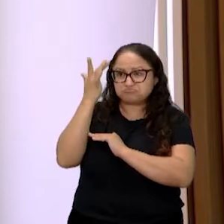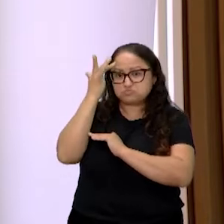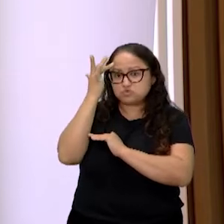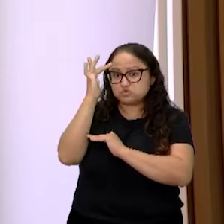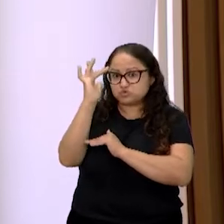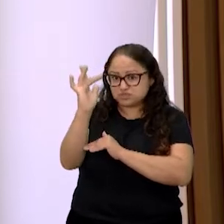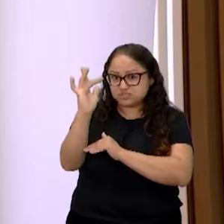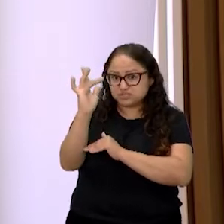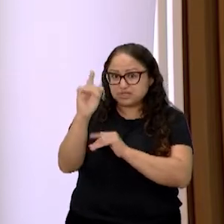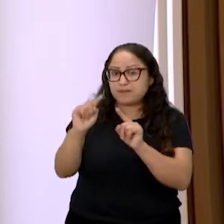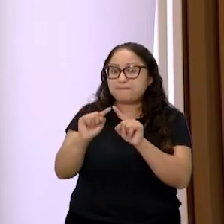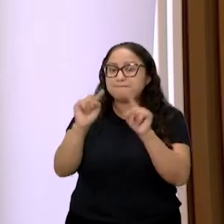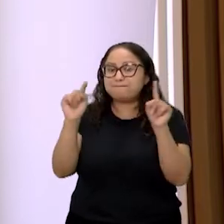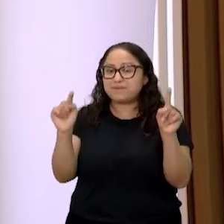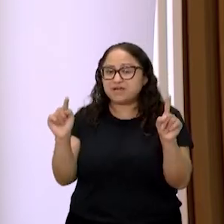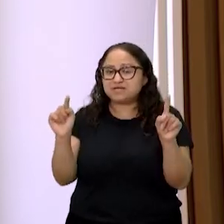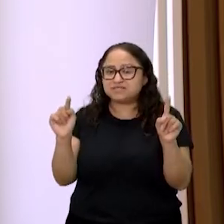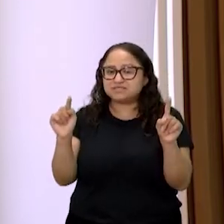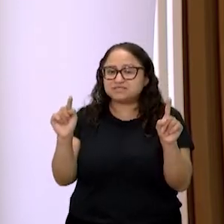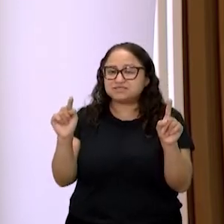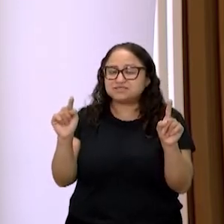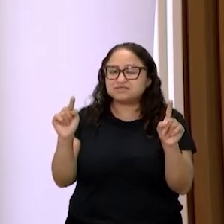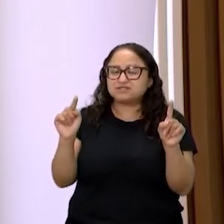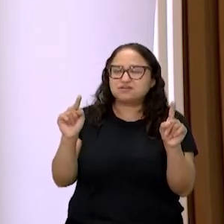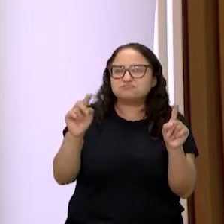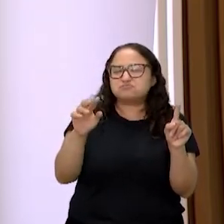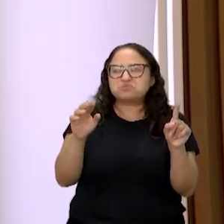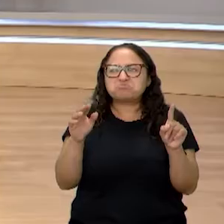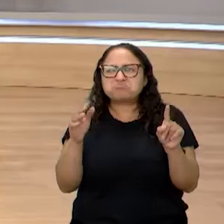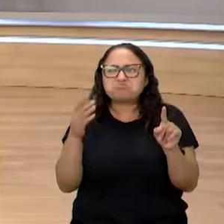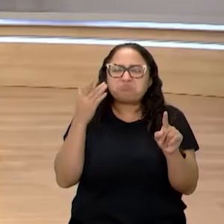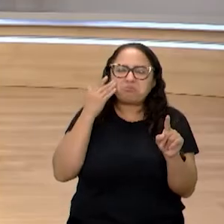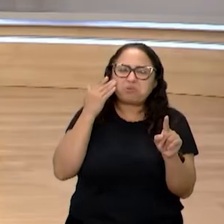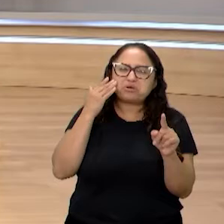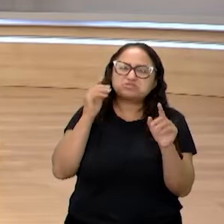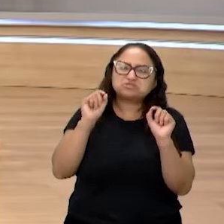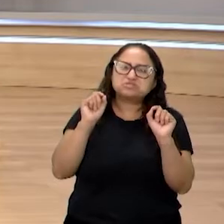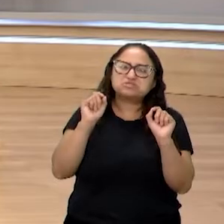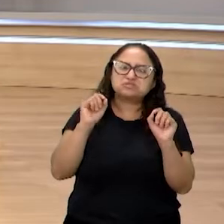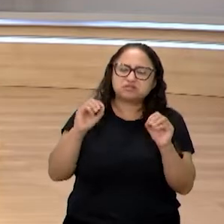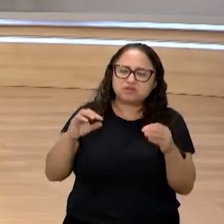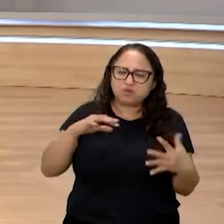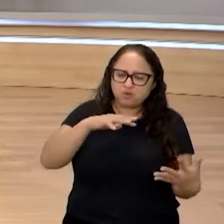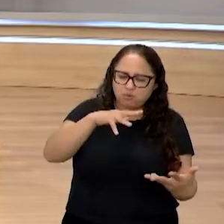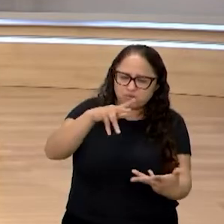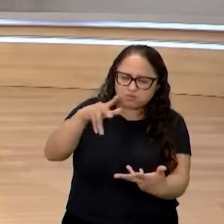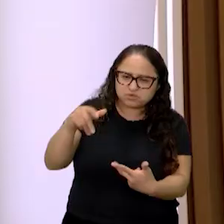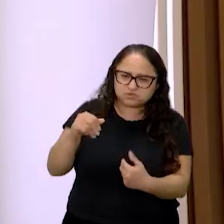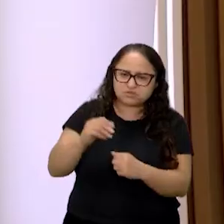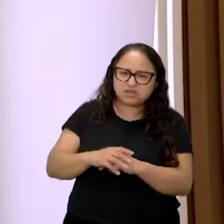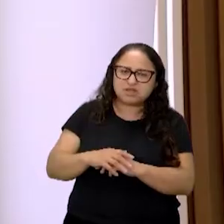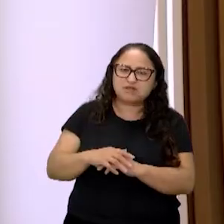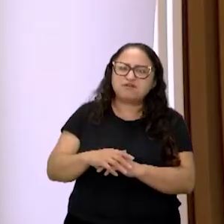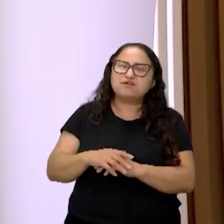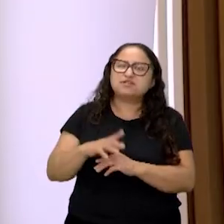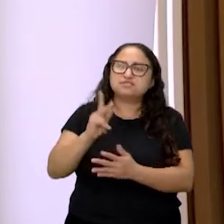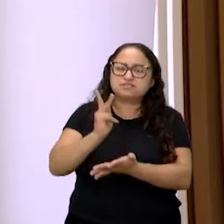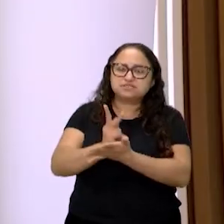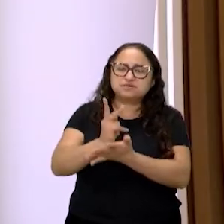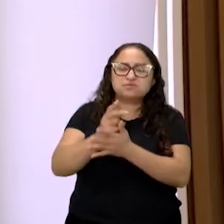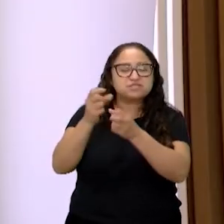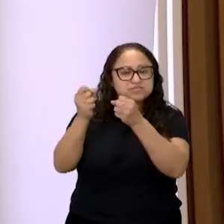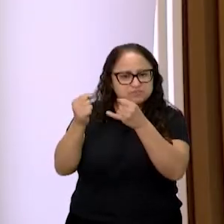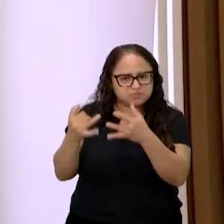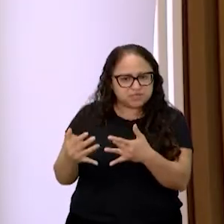sei, mas... Cogita assim, qual que seria um planeta que tem a maior montanha do sistema solar? O que você acha? Olha, falam bastante